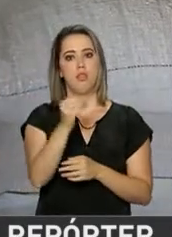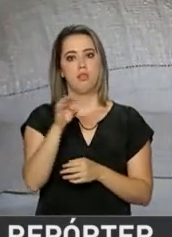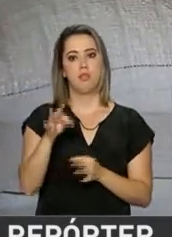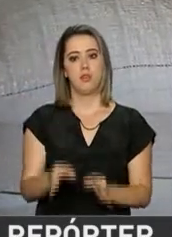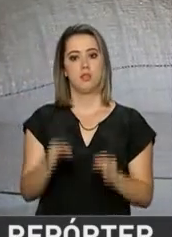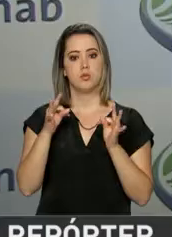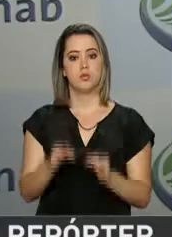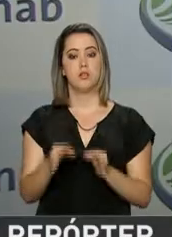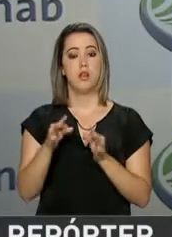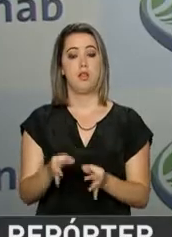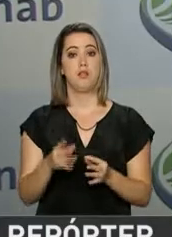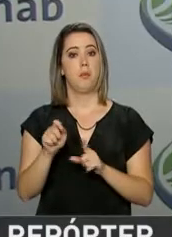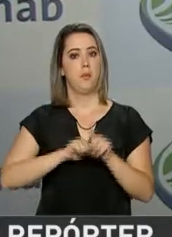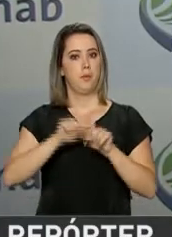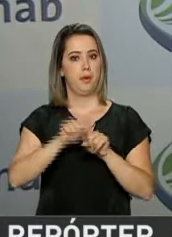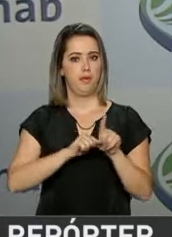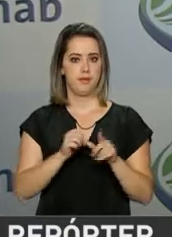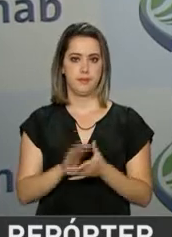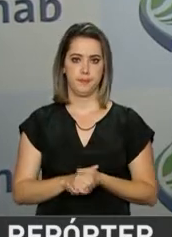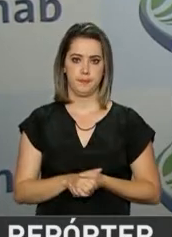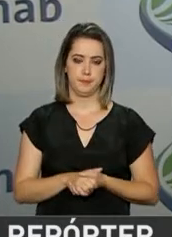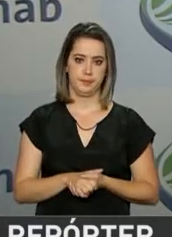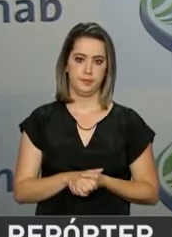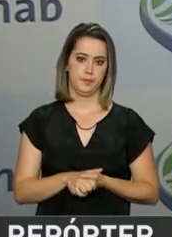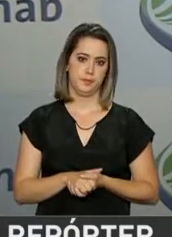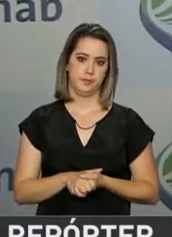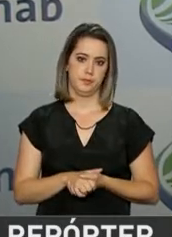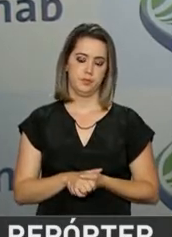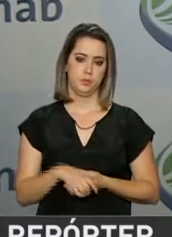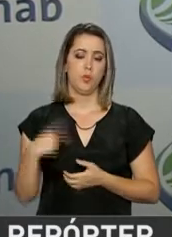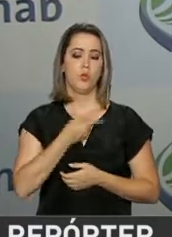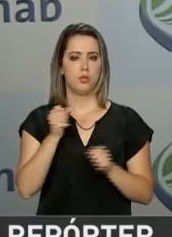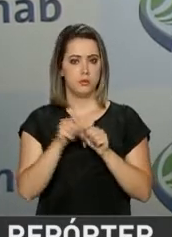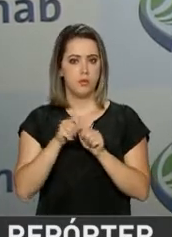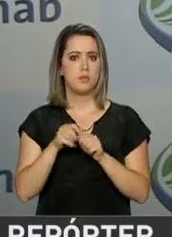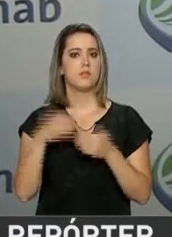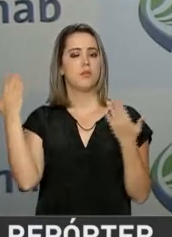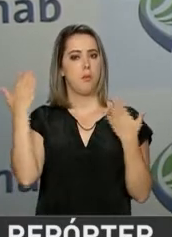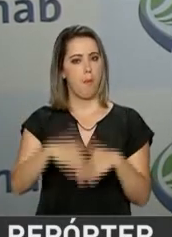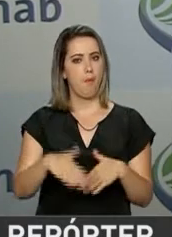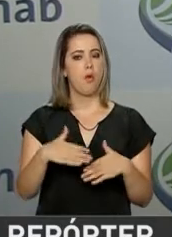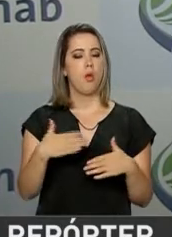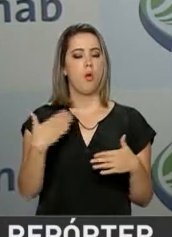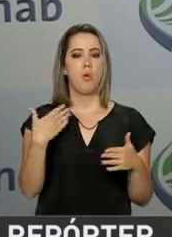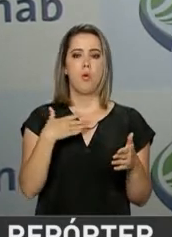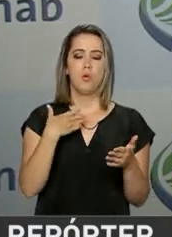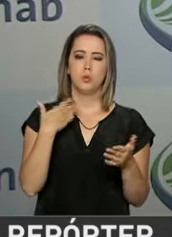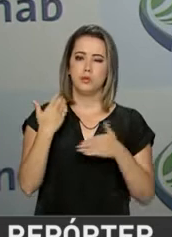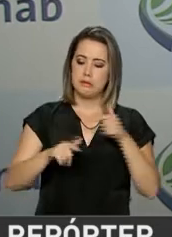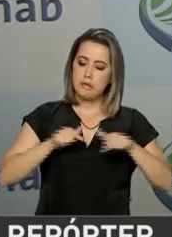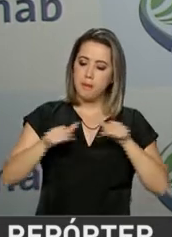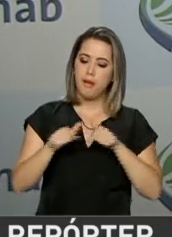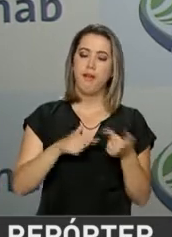milho por mês a gente entende que a gente está cumprindo o papel da missão institucional da